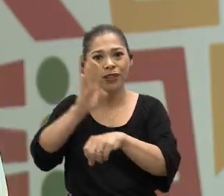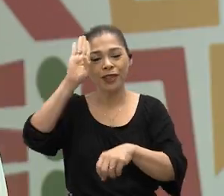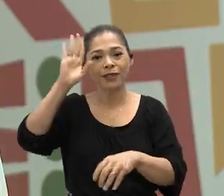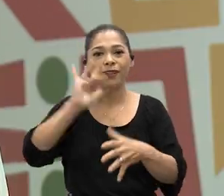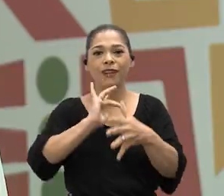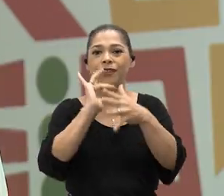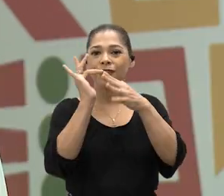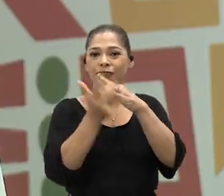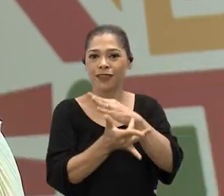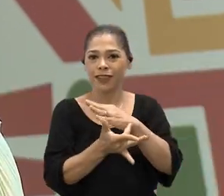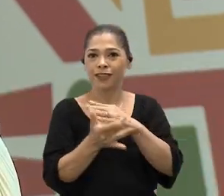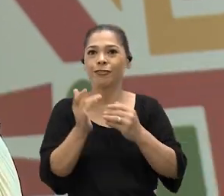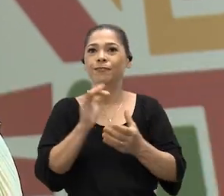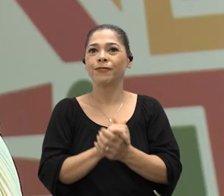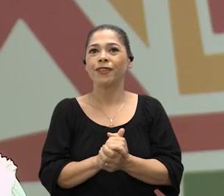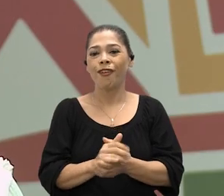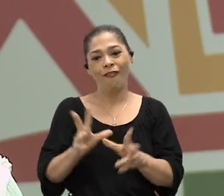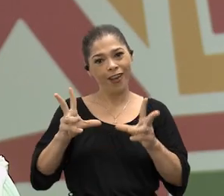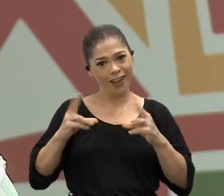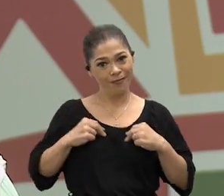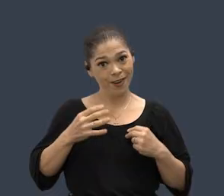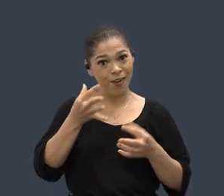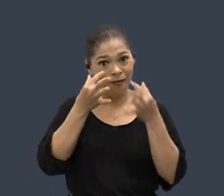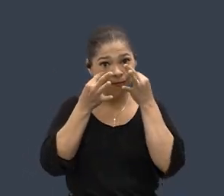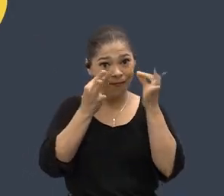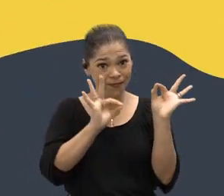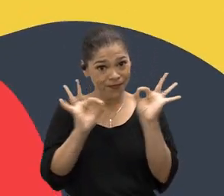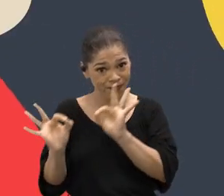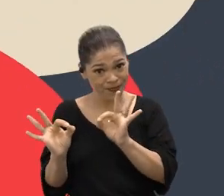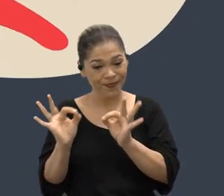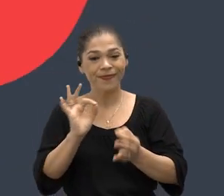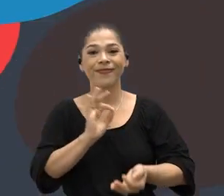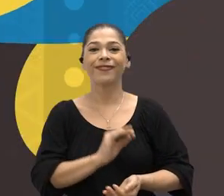plataformas digitais vale a pena